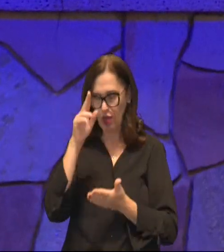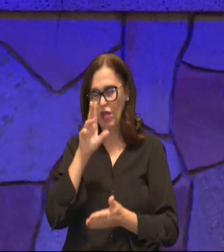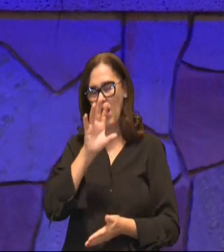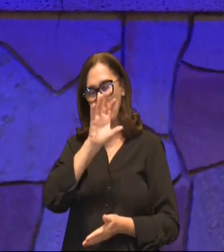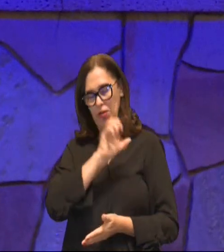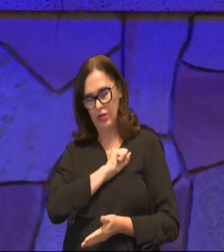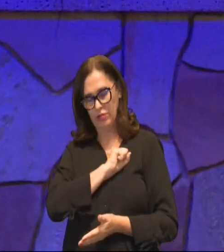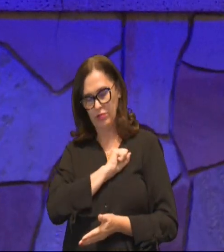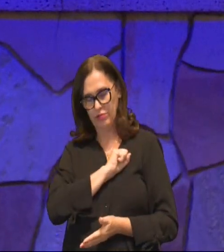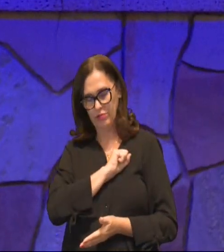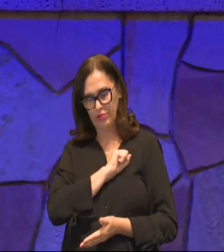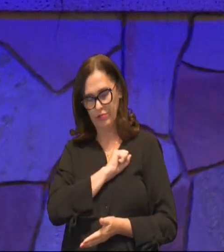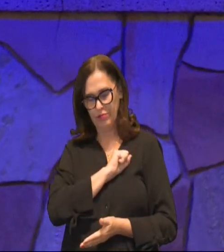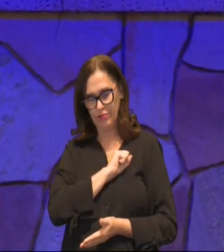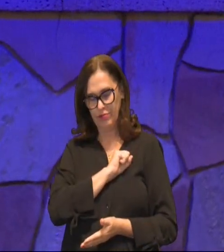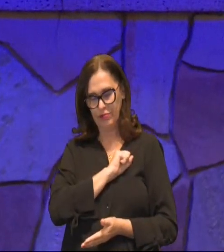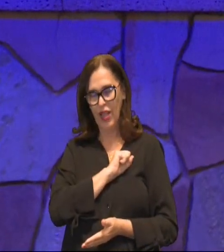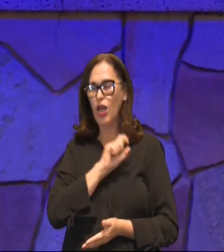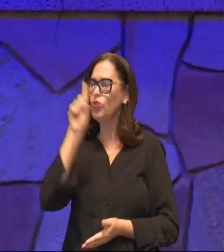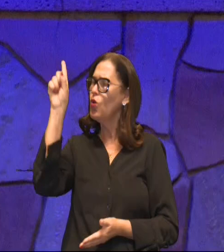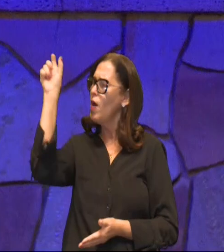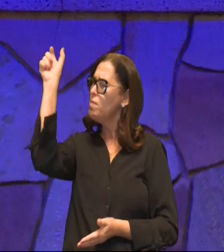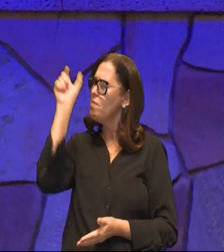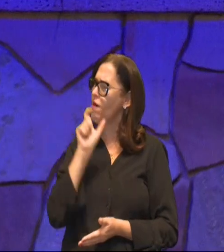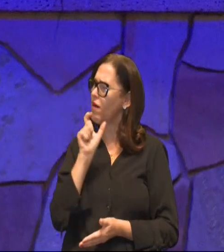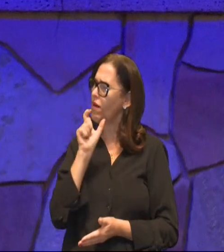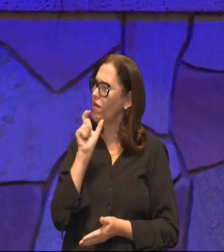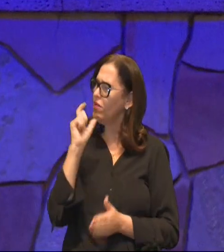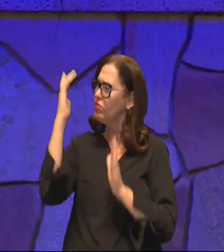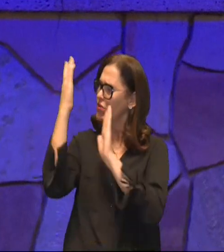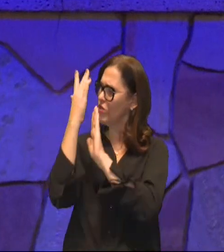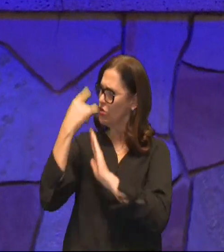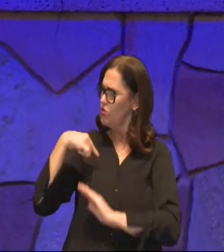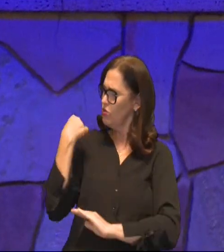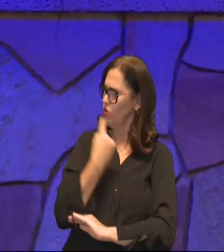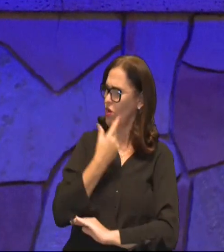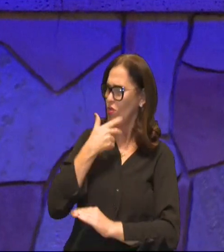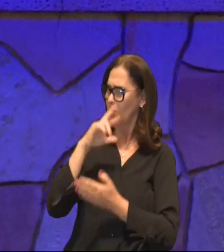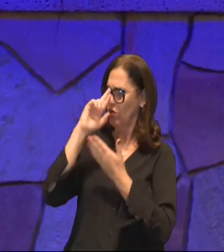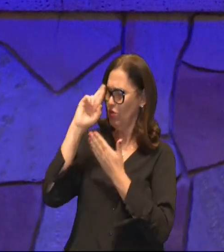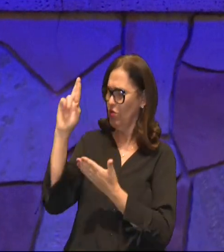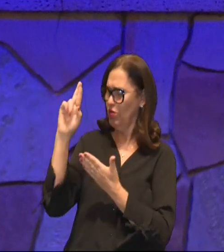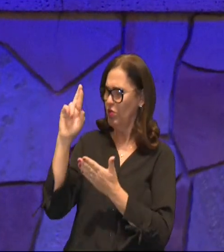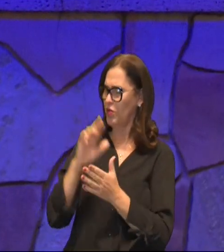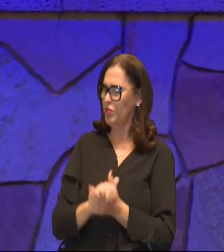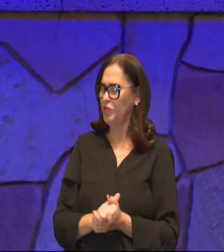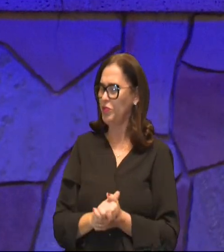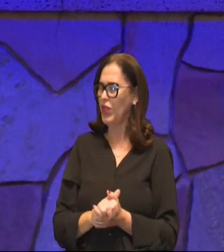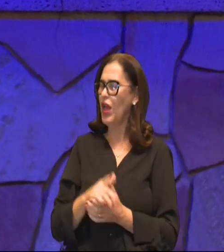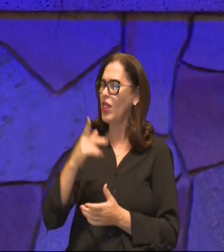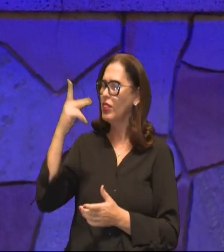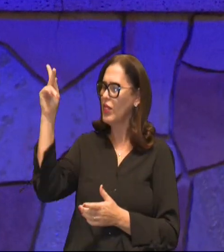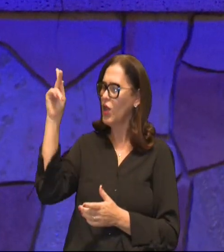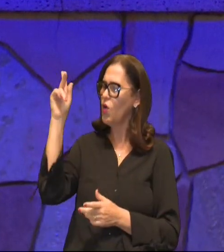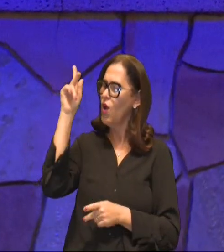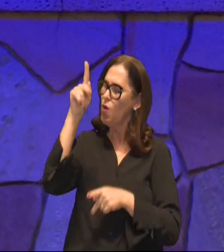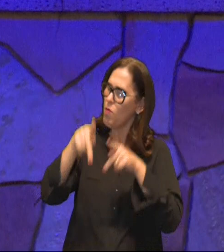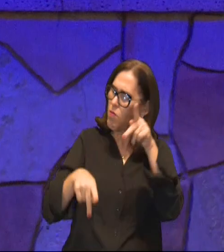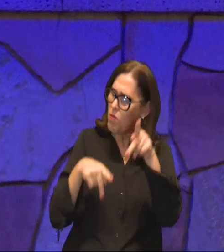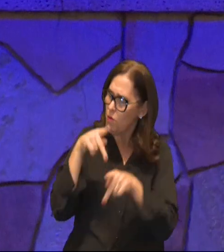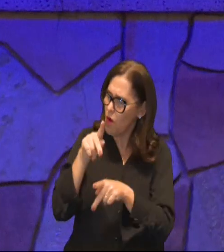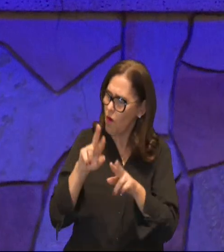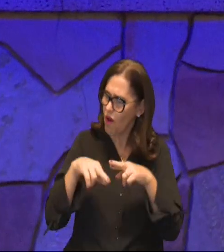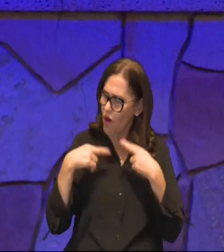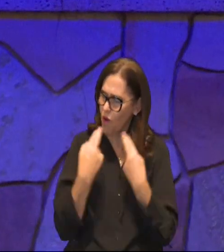querido, Tu é a palavra que está diante de nós, Senhor. Teu é o povo que se reúne